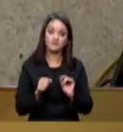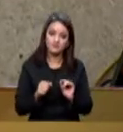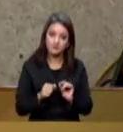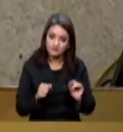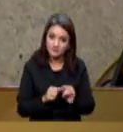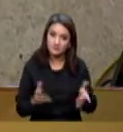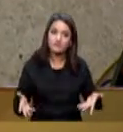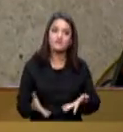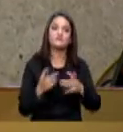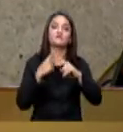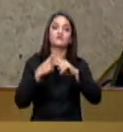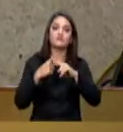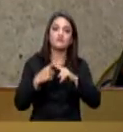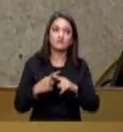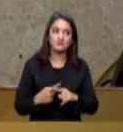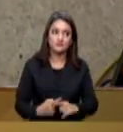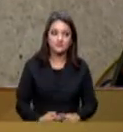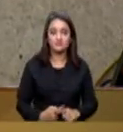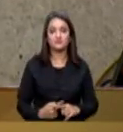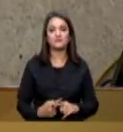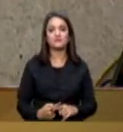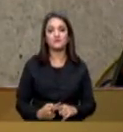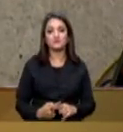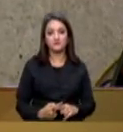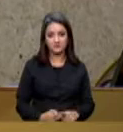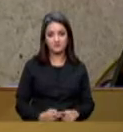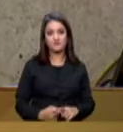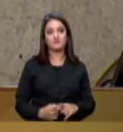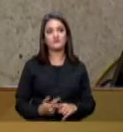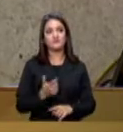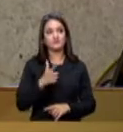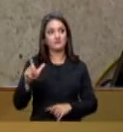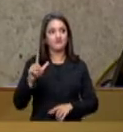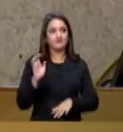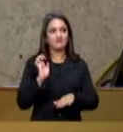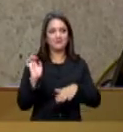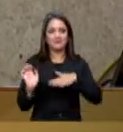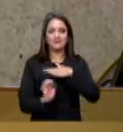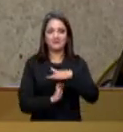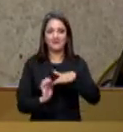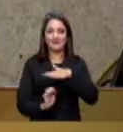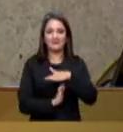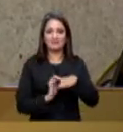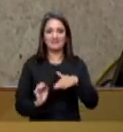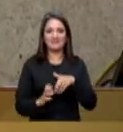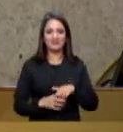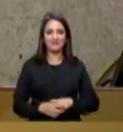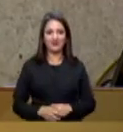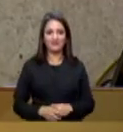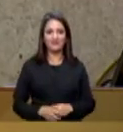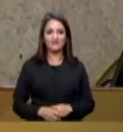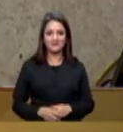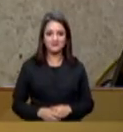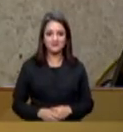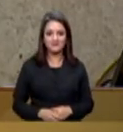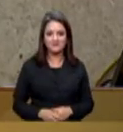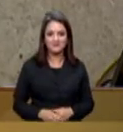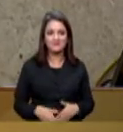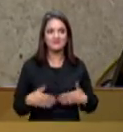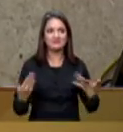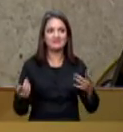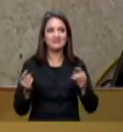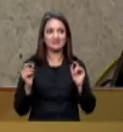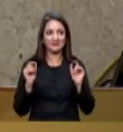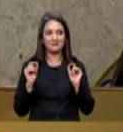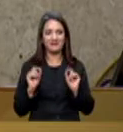fomentar a concorrência para os mercados. Reitero, concorrência para